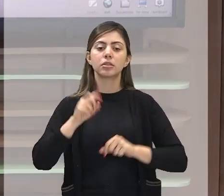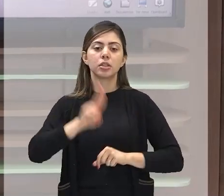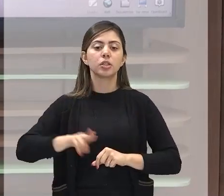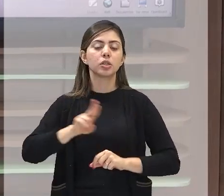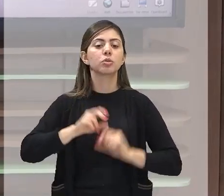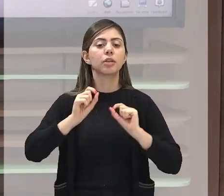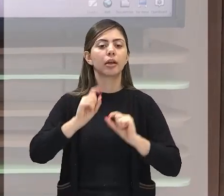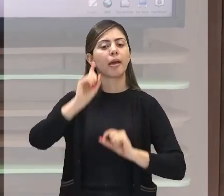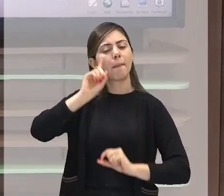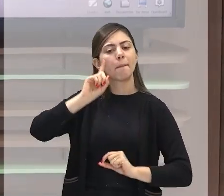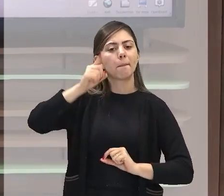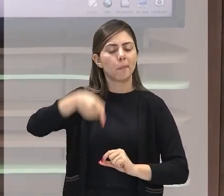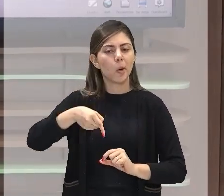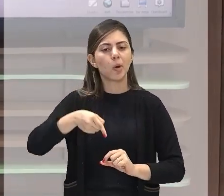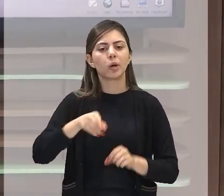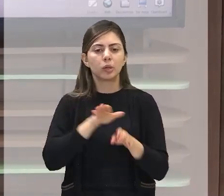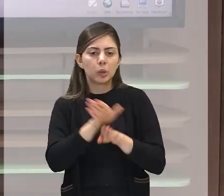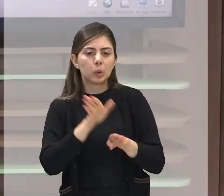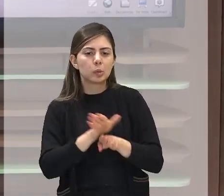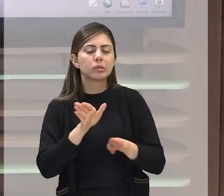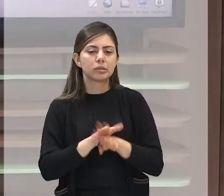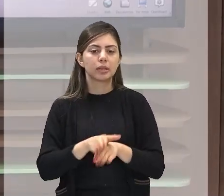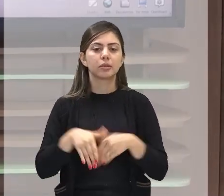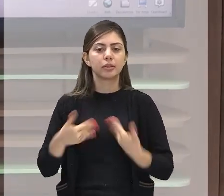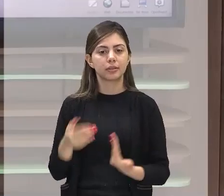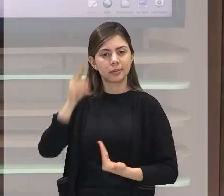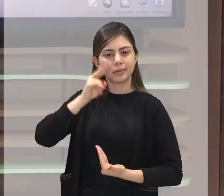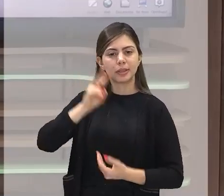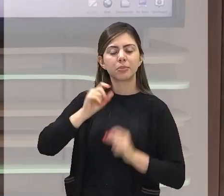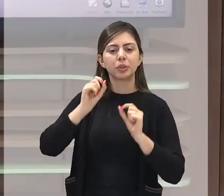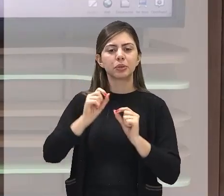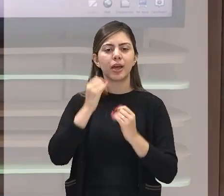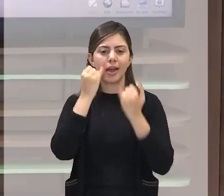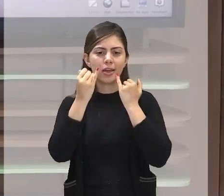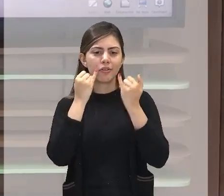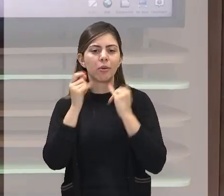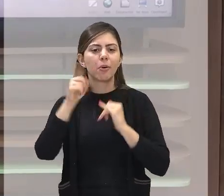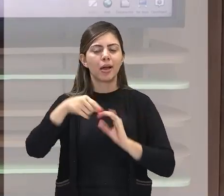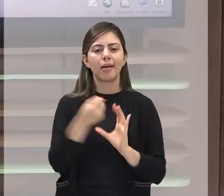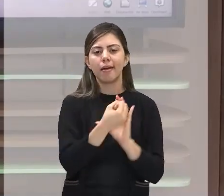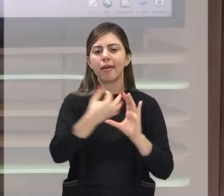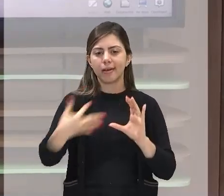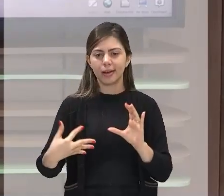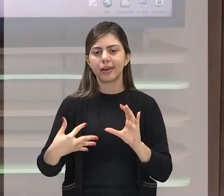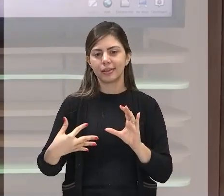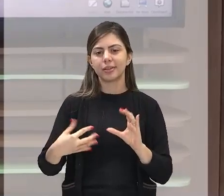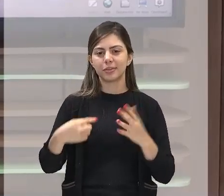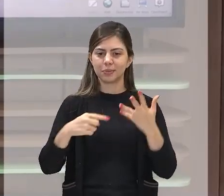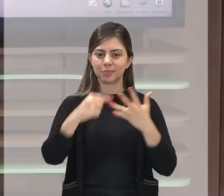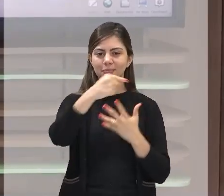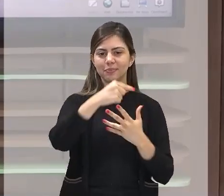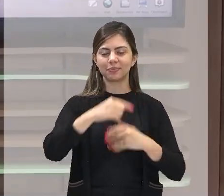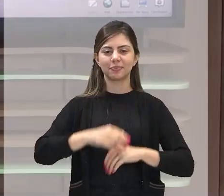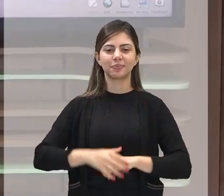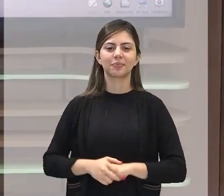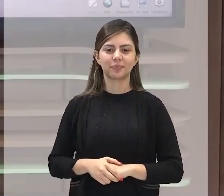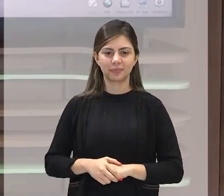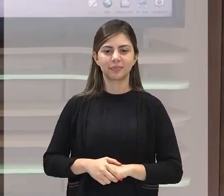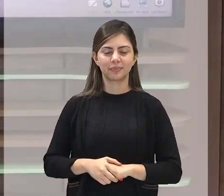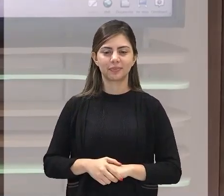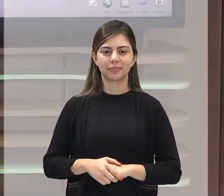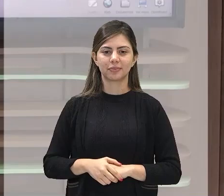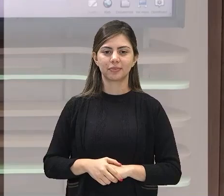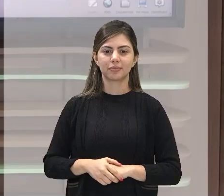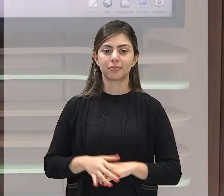da ordem, do conselho, da súplica. Então, lembrando, a notícia se caracteriza por esses aspectos que nós mostramos